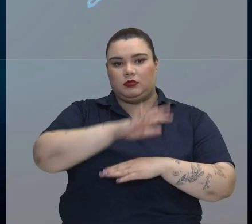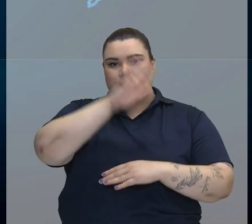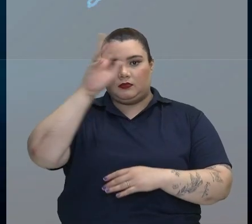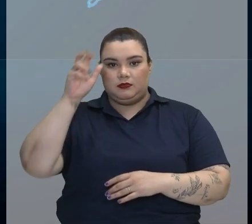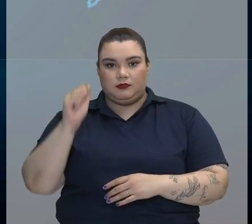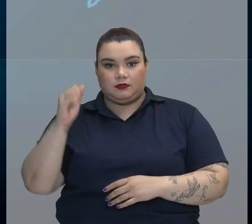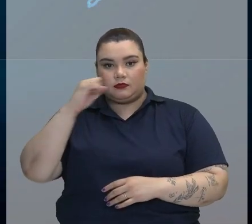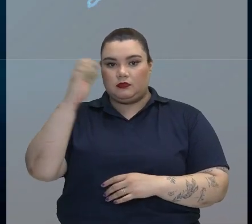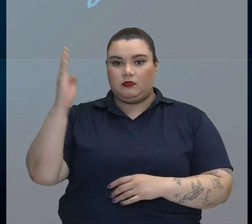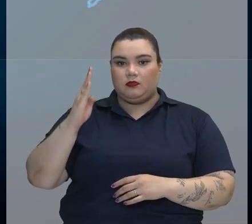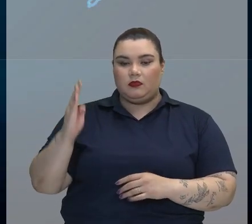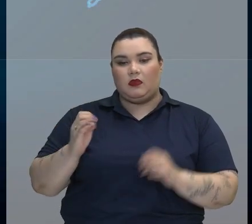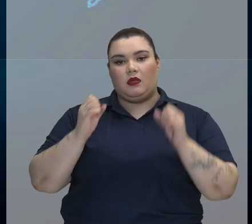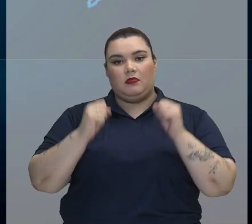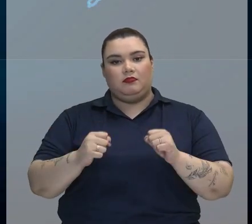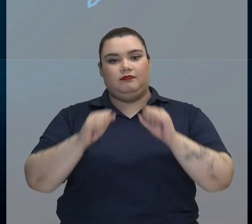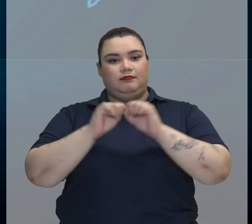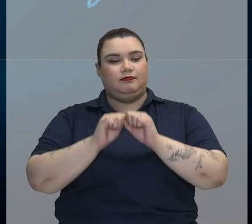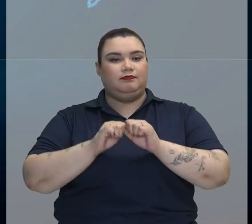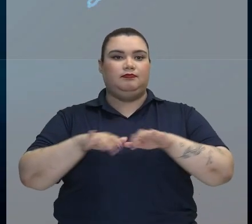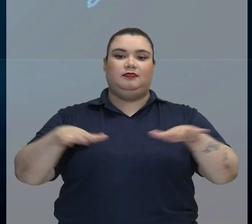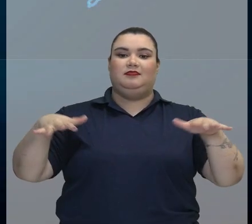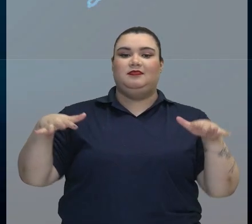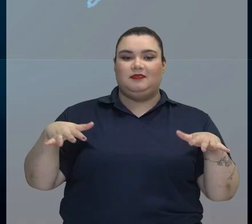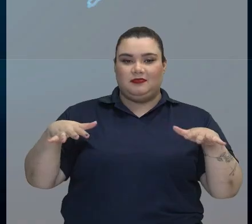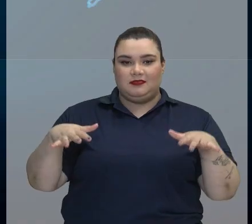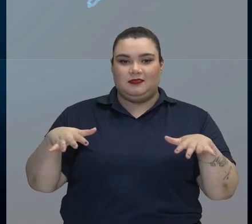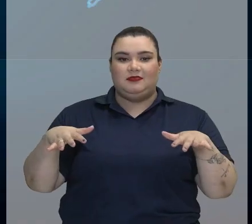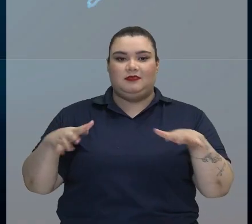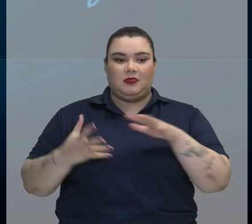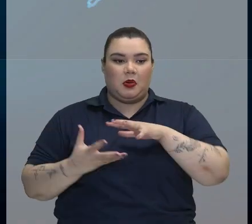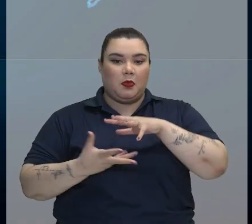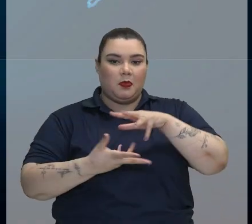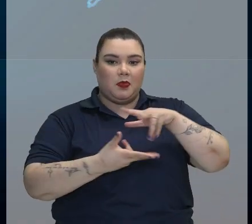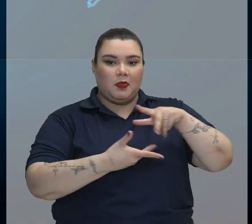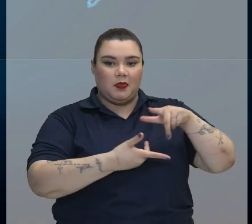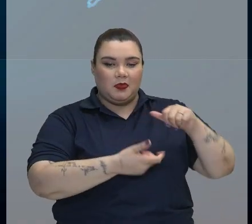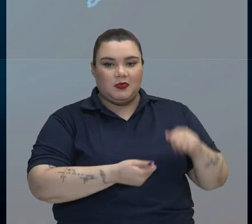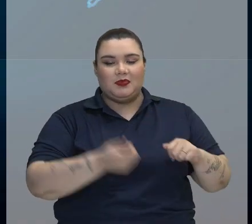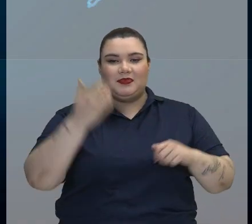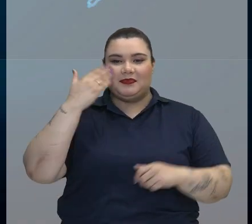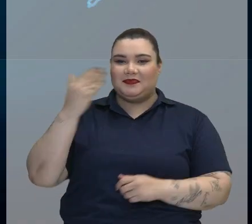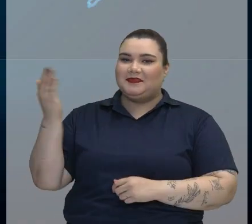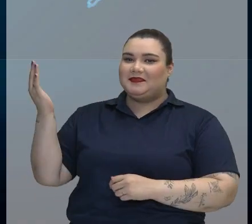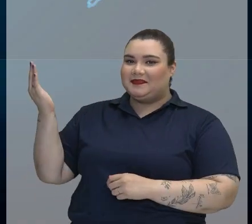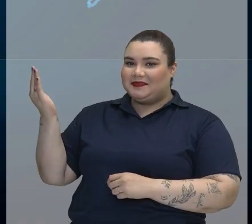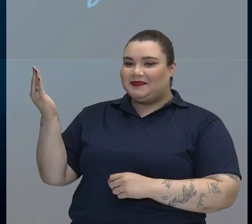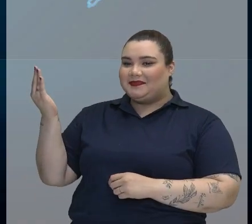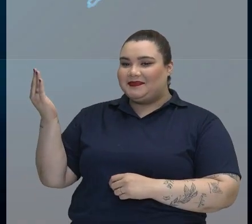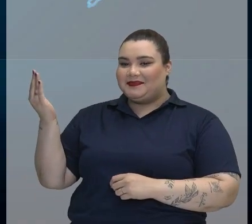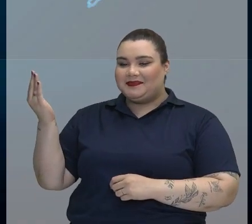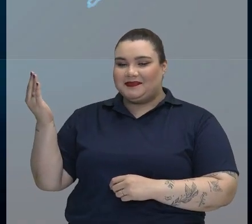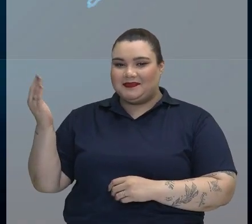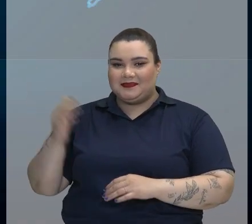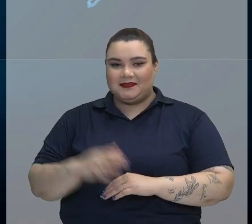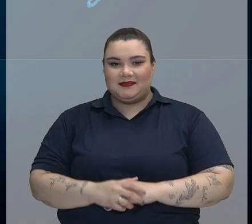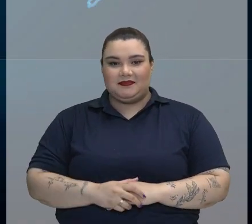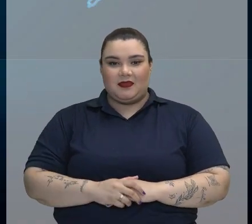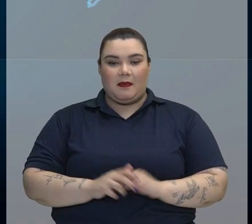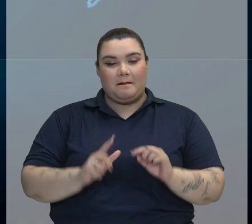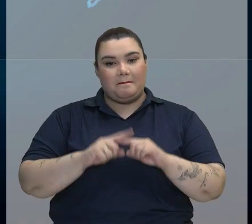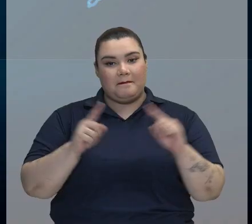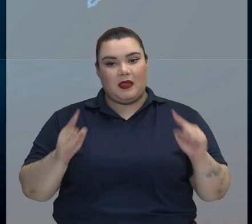no Brasil pode ser repercutida, né, assistida em qualquer outro lugar do mundo. Embora